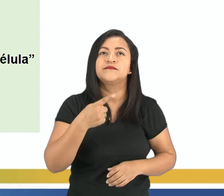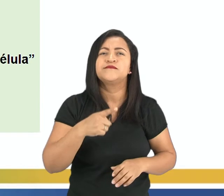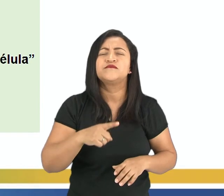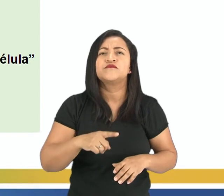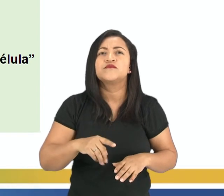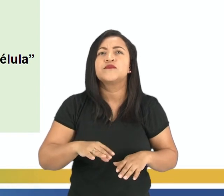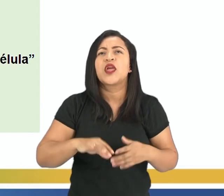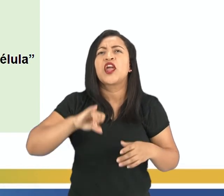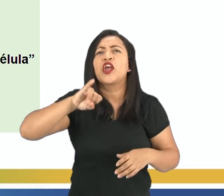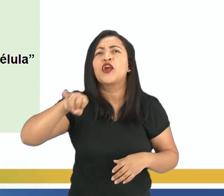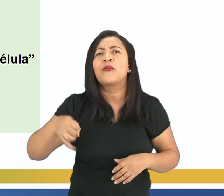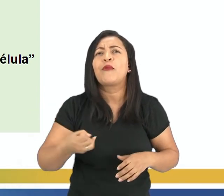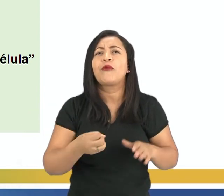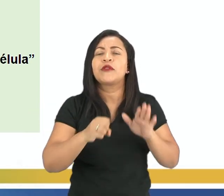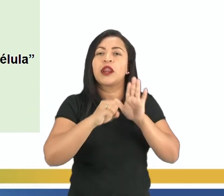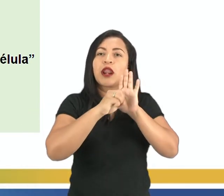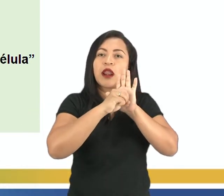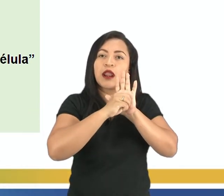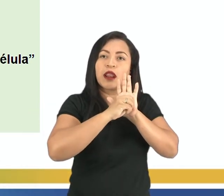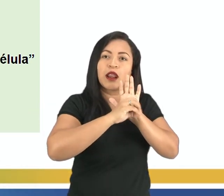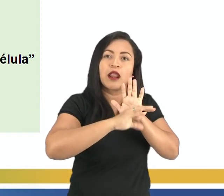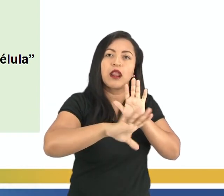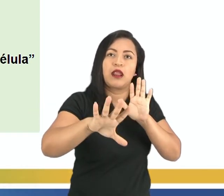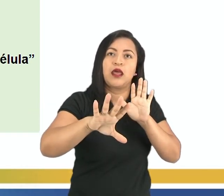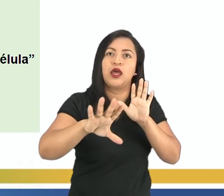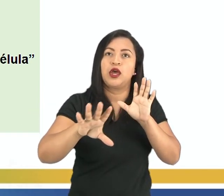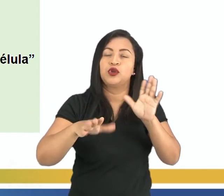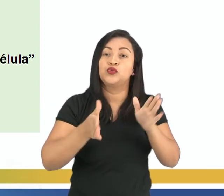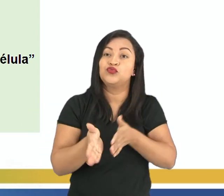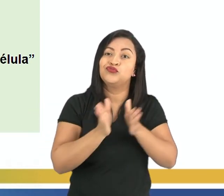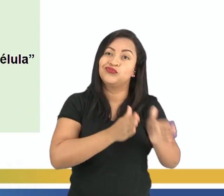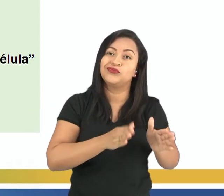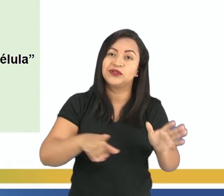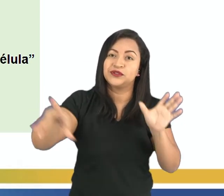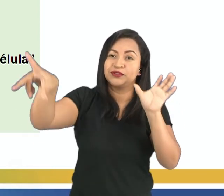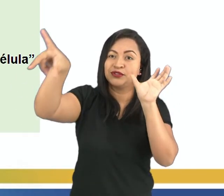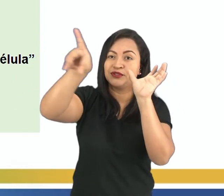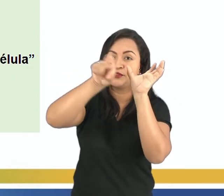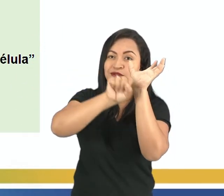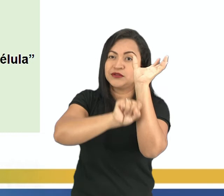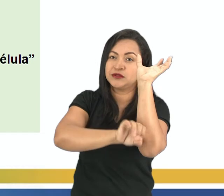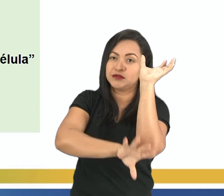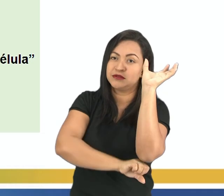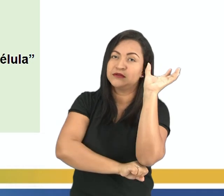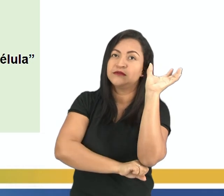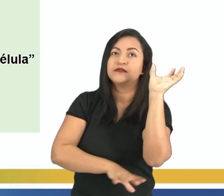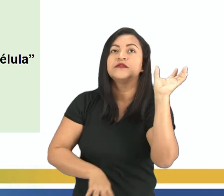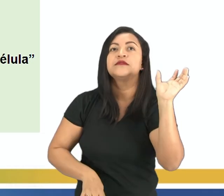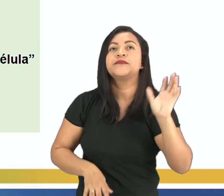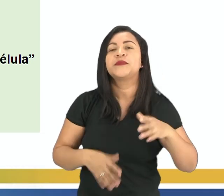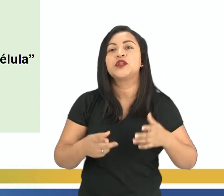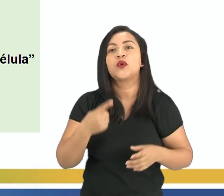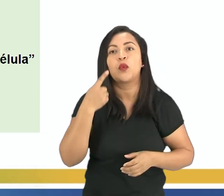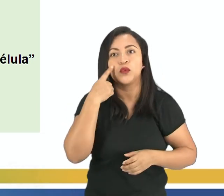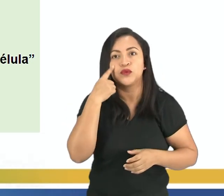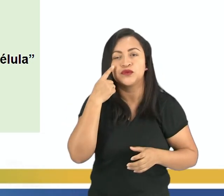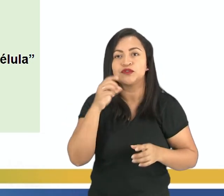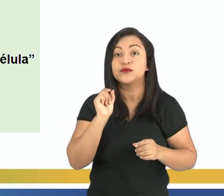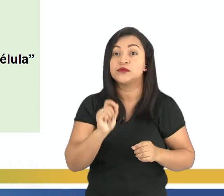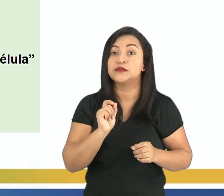a importância da clorofila no processo da fotossíntese? Então, nós vimos que a clorofila é um pigmento